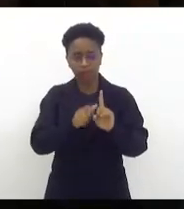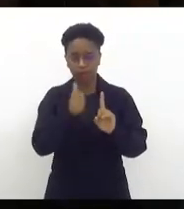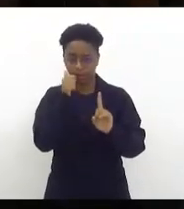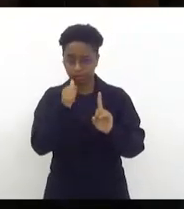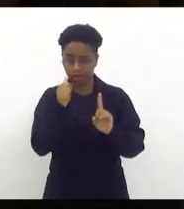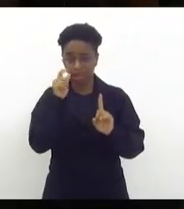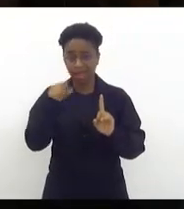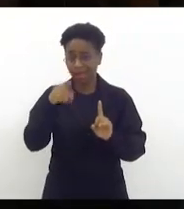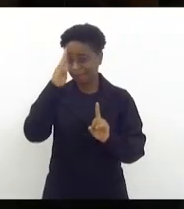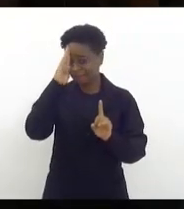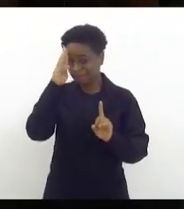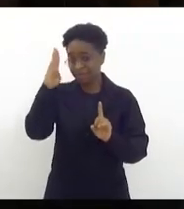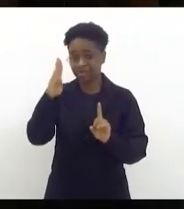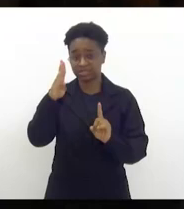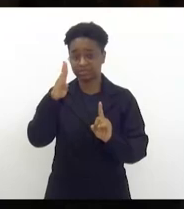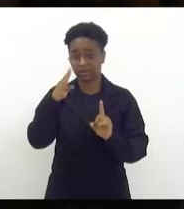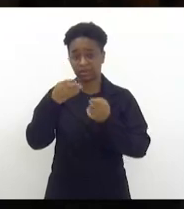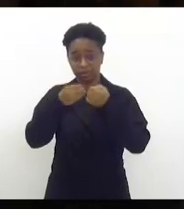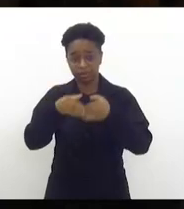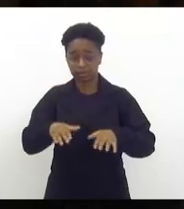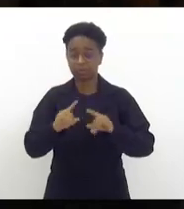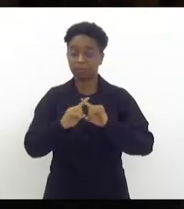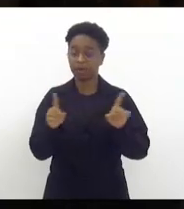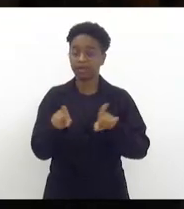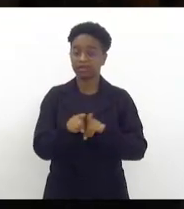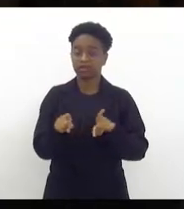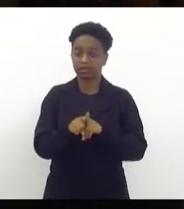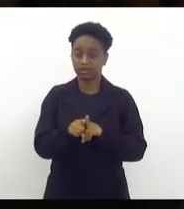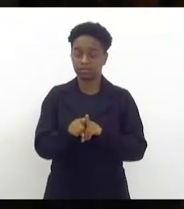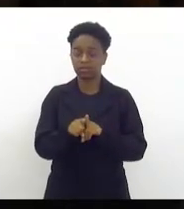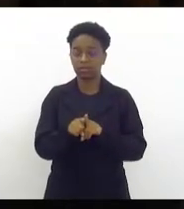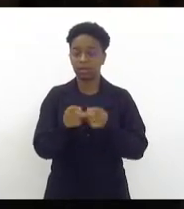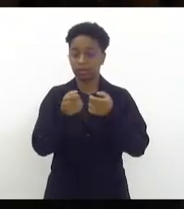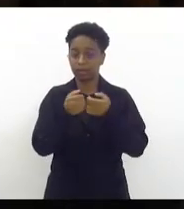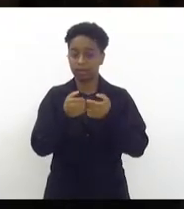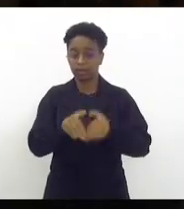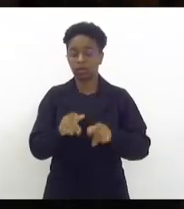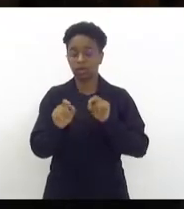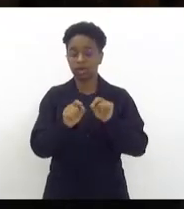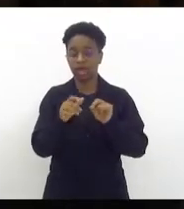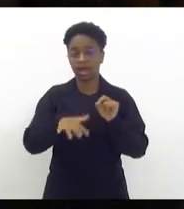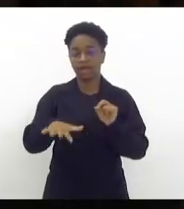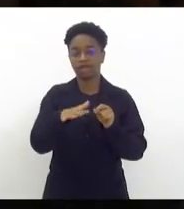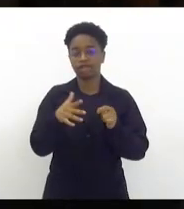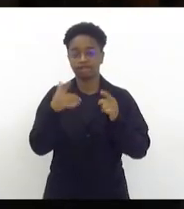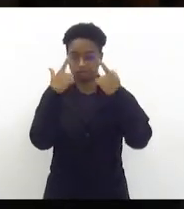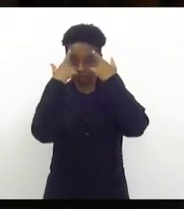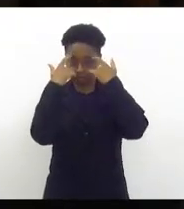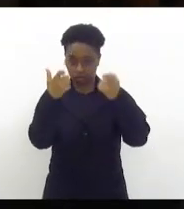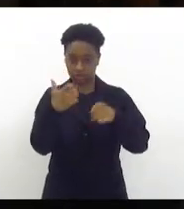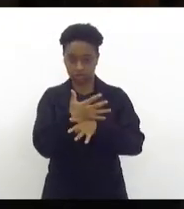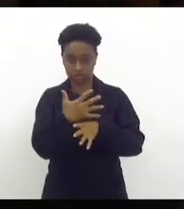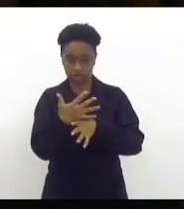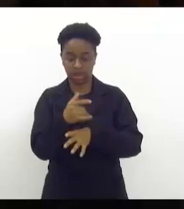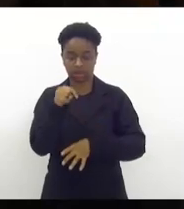ser a principal atingida, mas também atinge a violência urbana no nosso Estado.